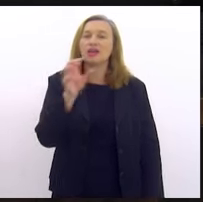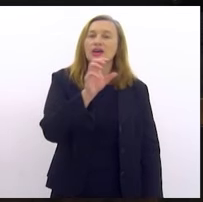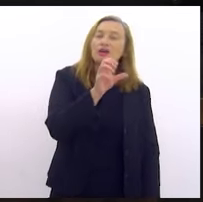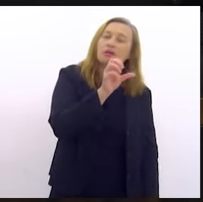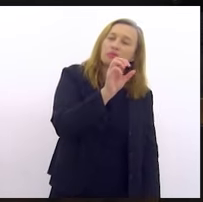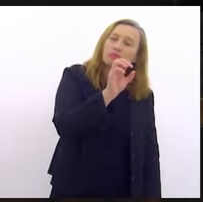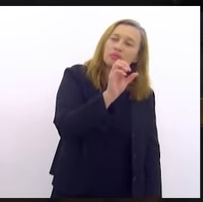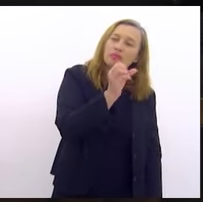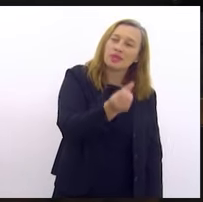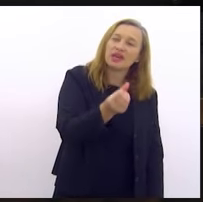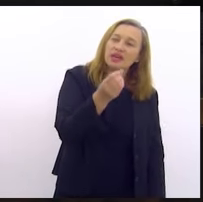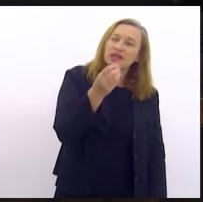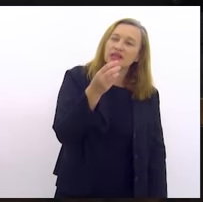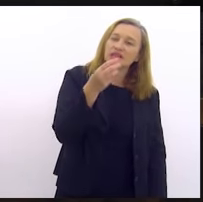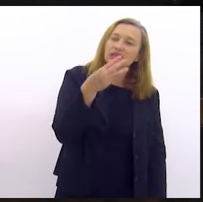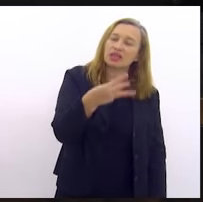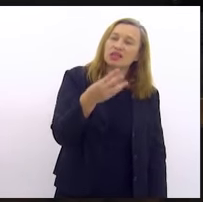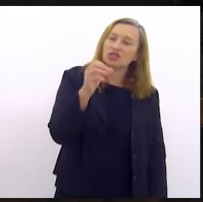6072/22,